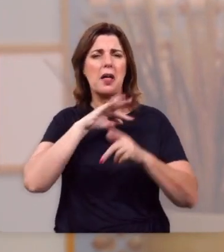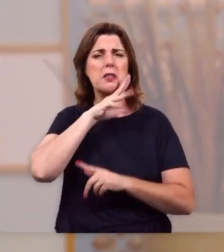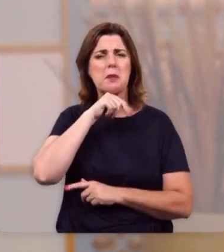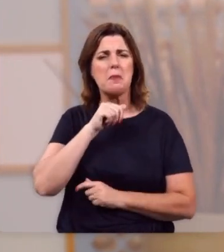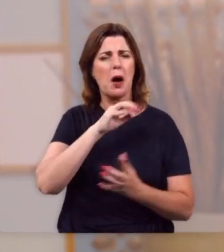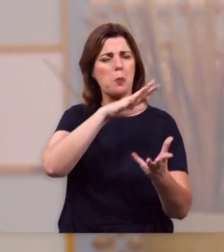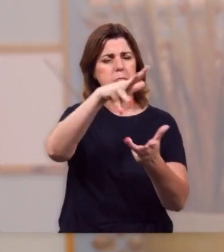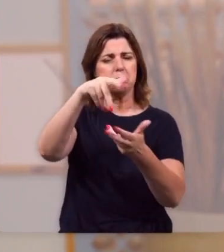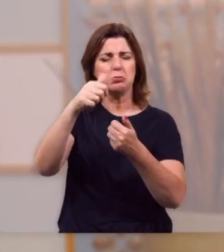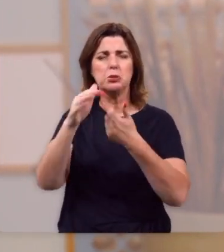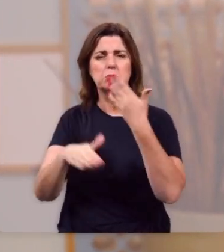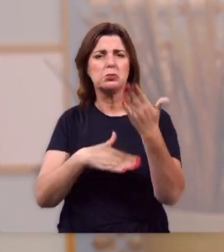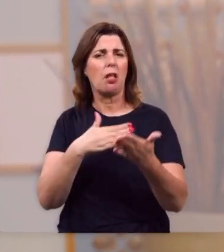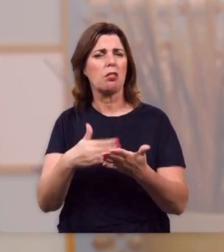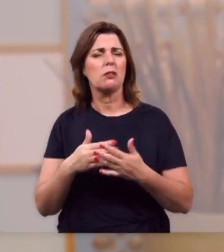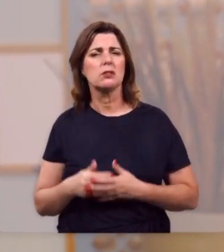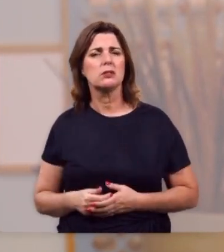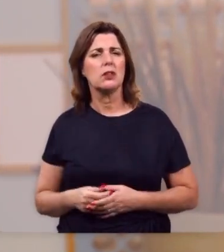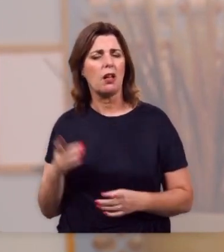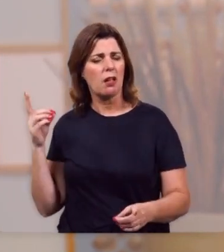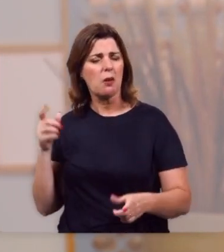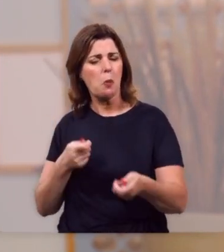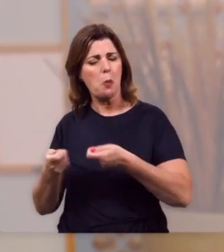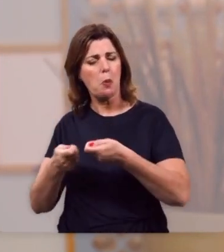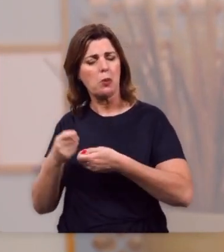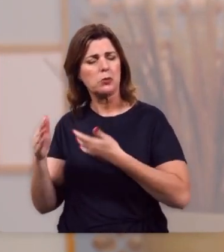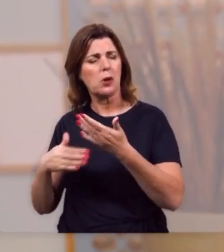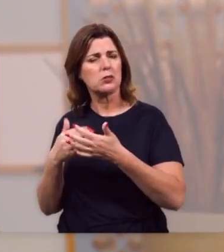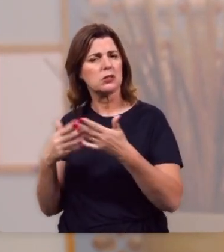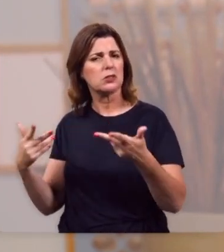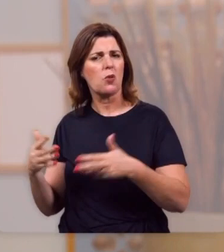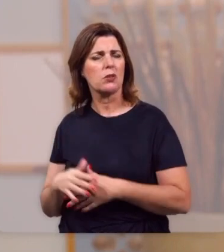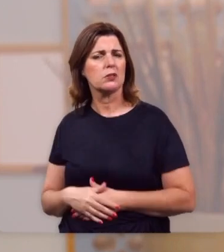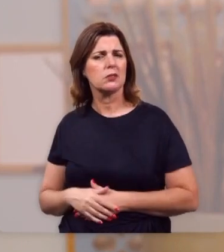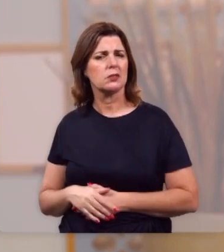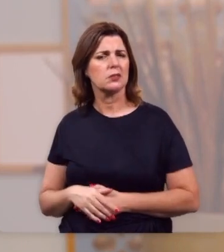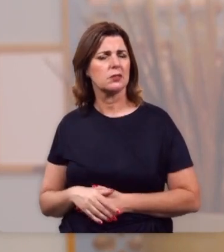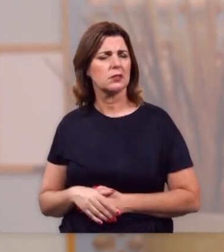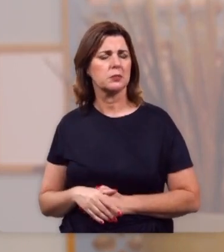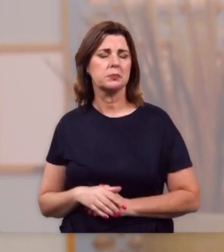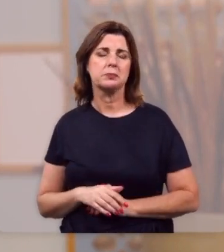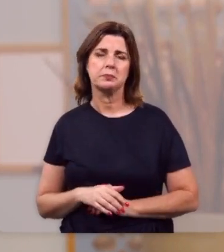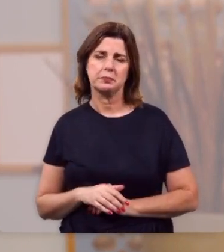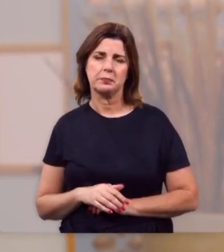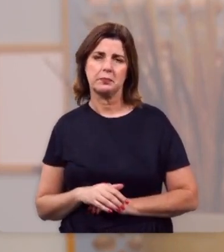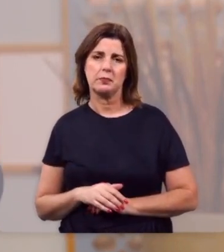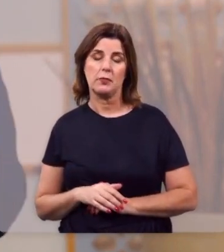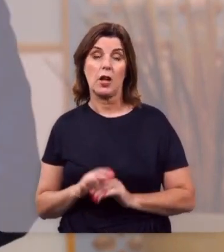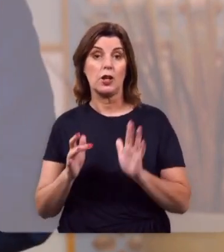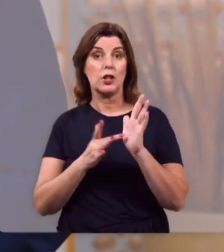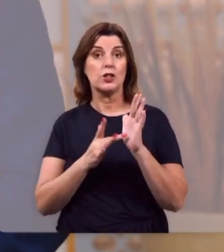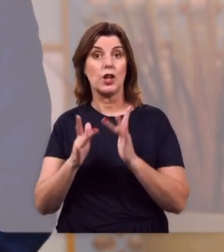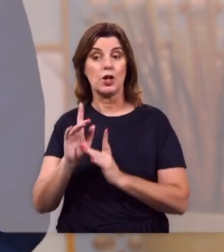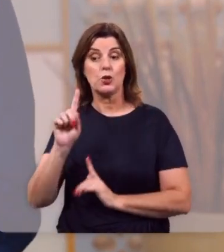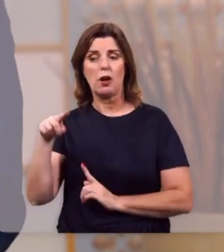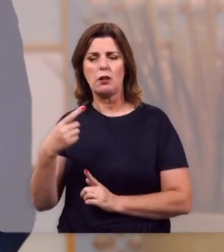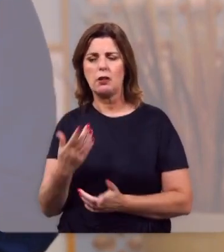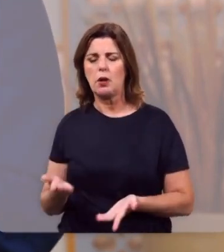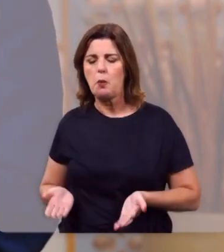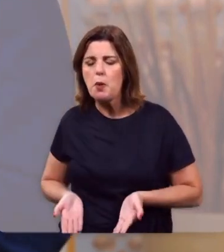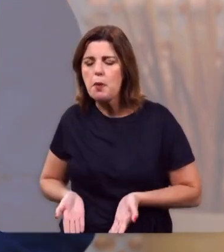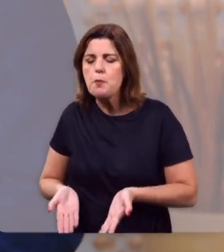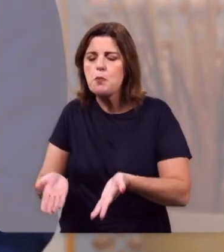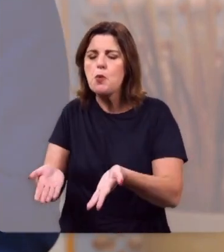enfim, tem controle sobre todas essas coisas. E Jesus então